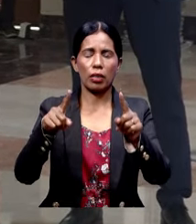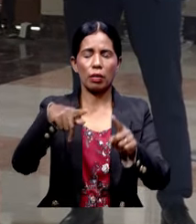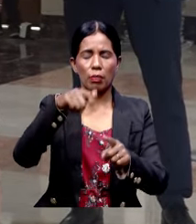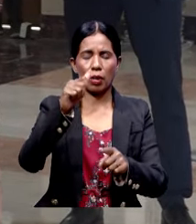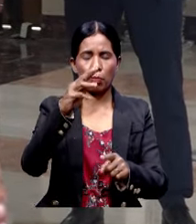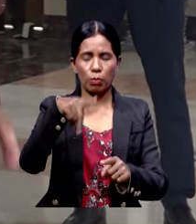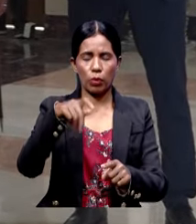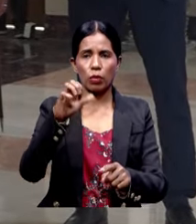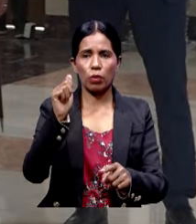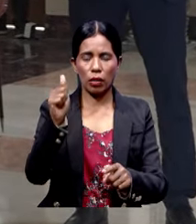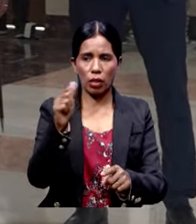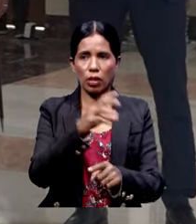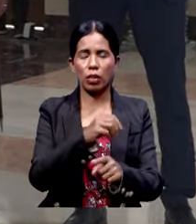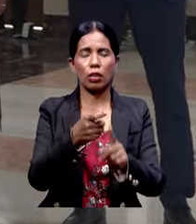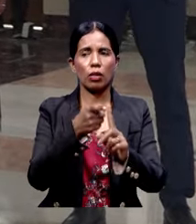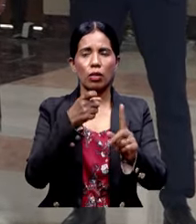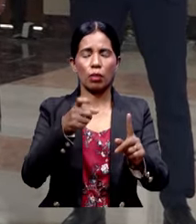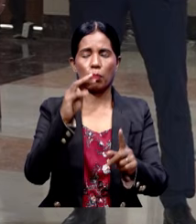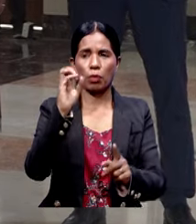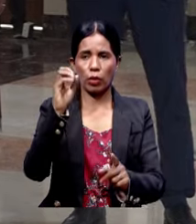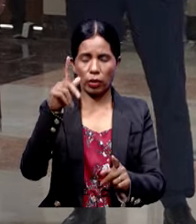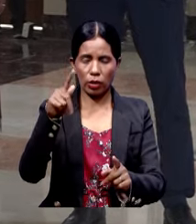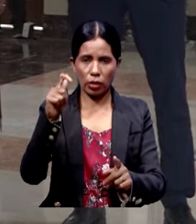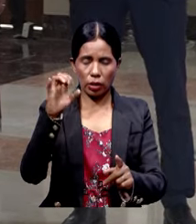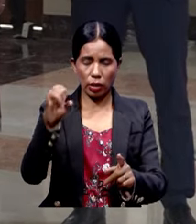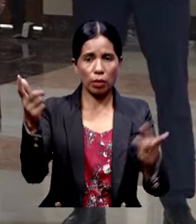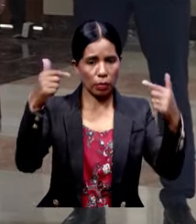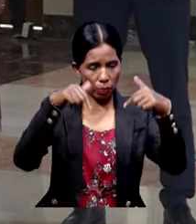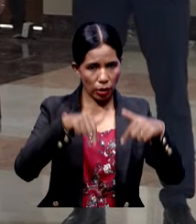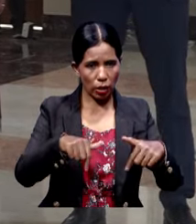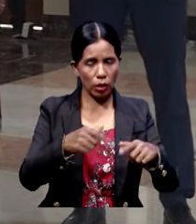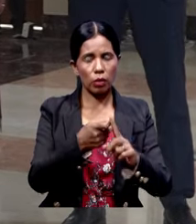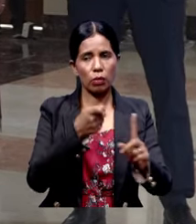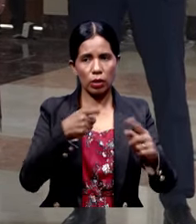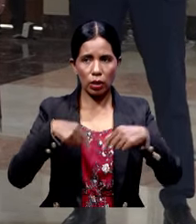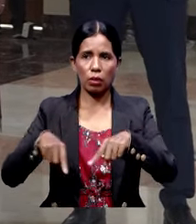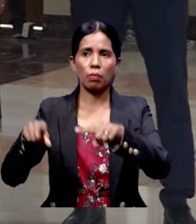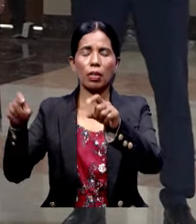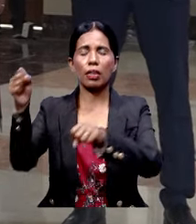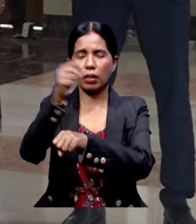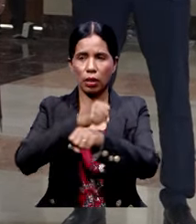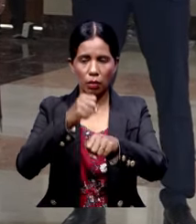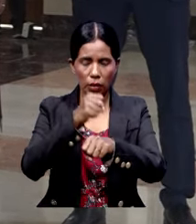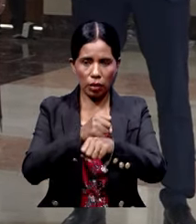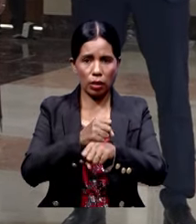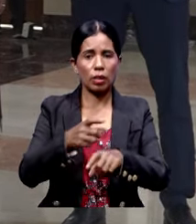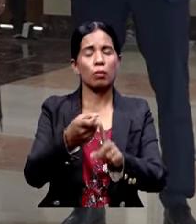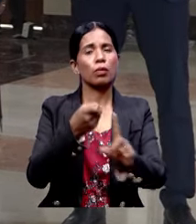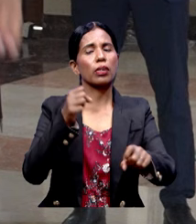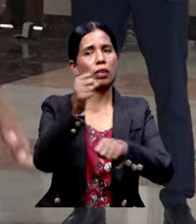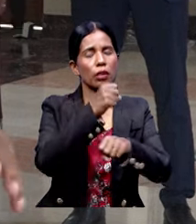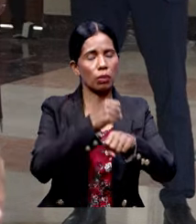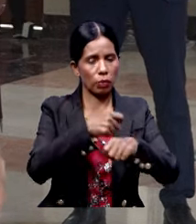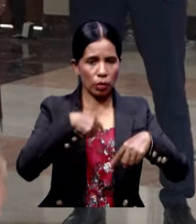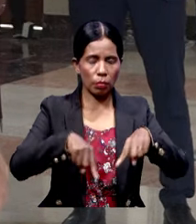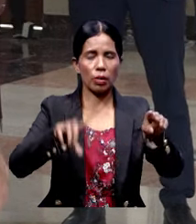Port Moresby, Rússia Port Moresby, mais nem, Rússia nem, mas que saiba Singapura, Rússia Singapura, mas que baixa a